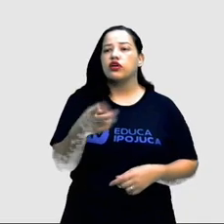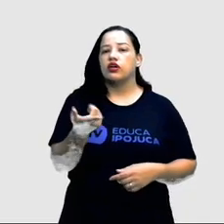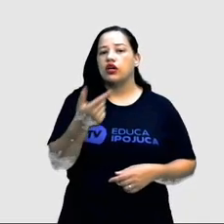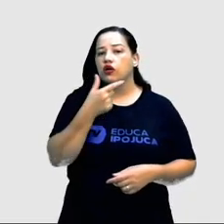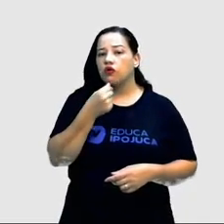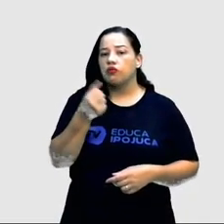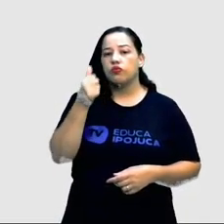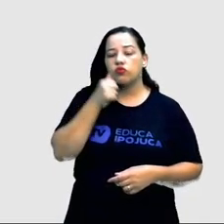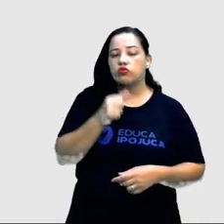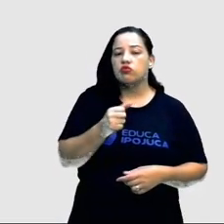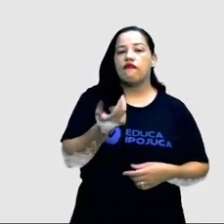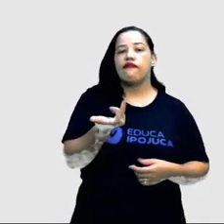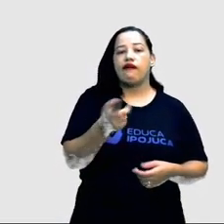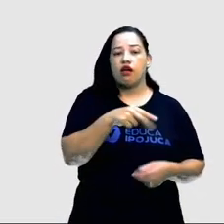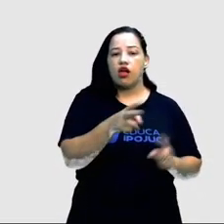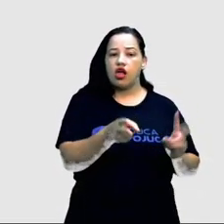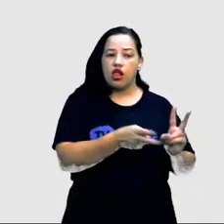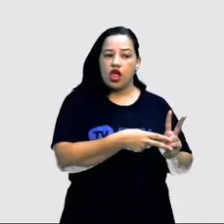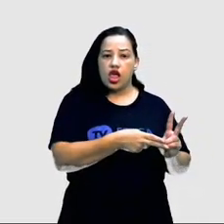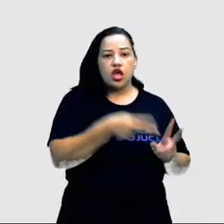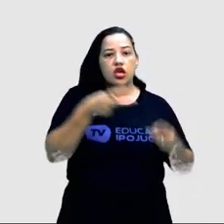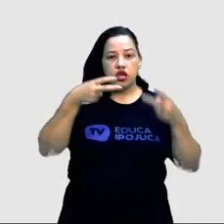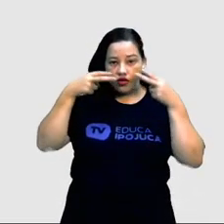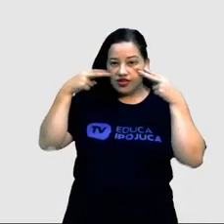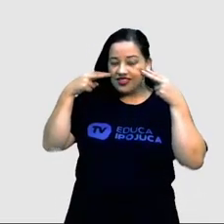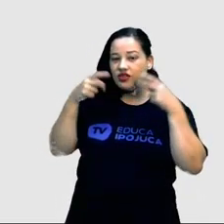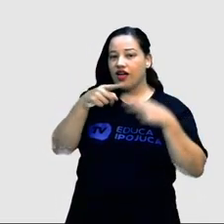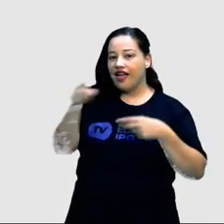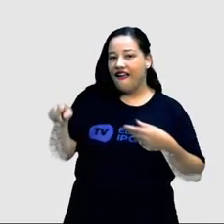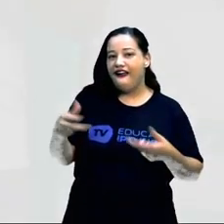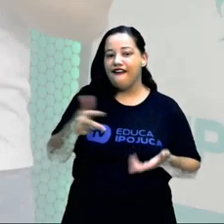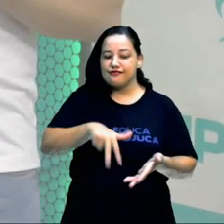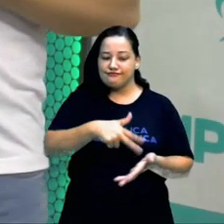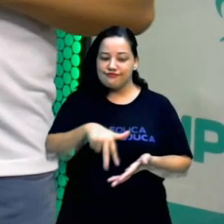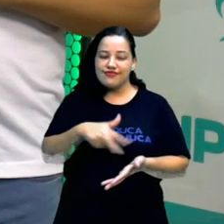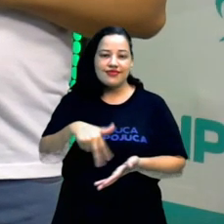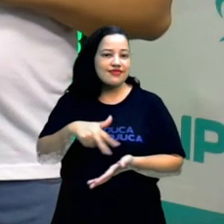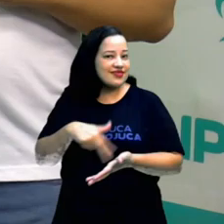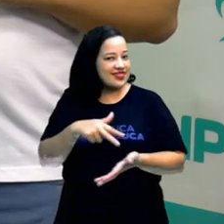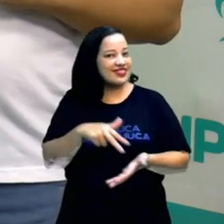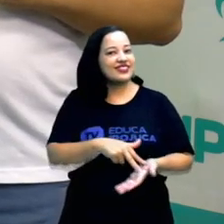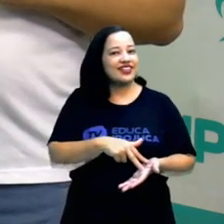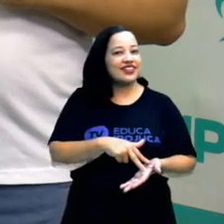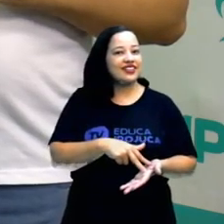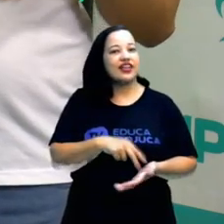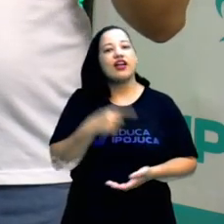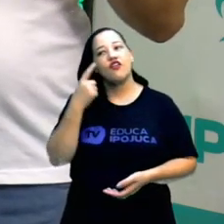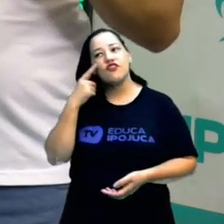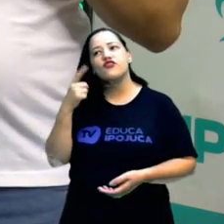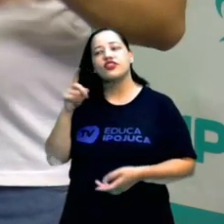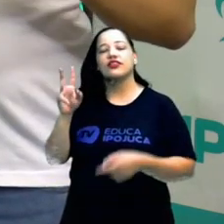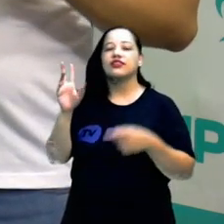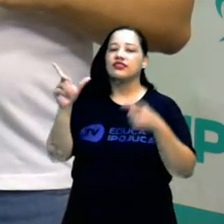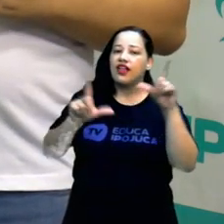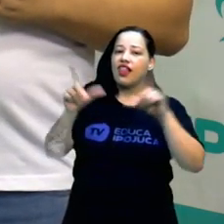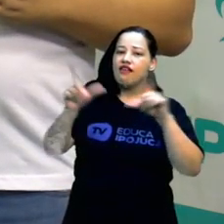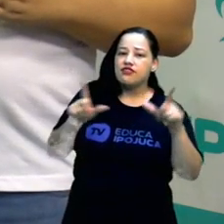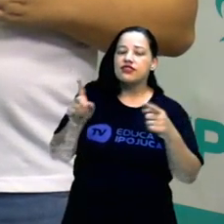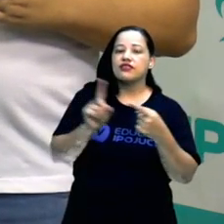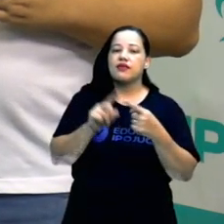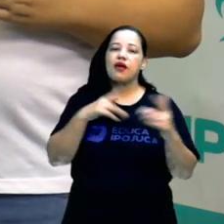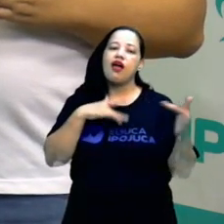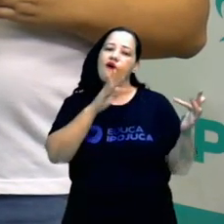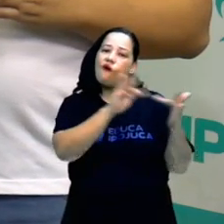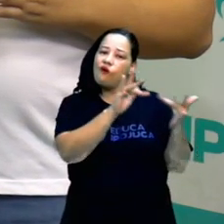dançam? Eu me lembro, desde a minha adolescência, de ter visto vários momentos na TV e já tive até contato com